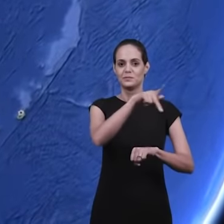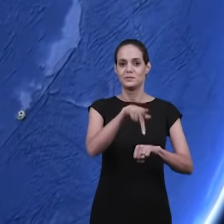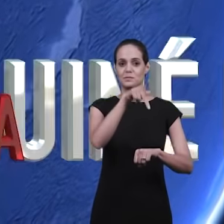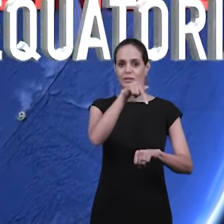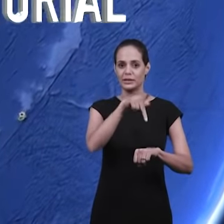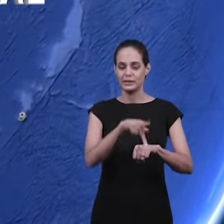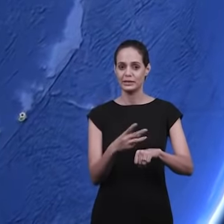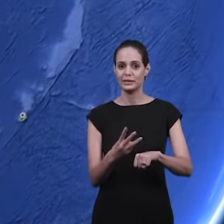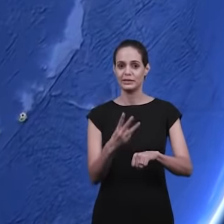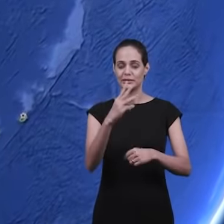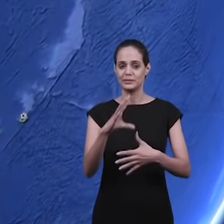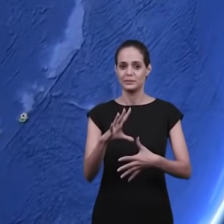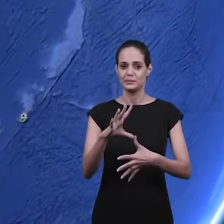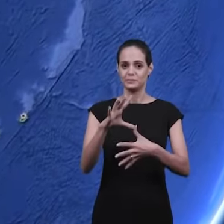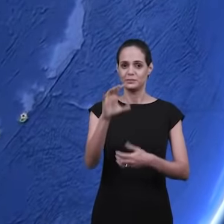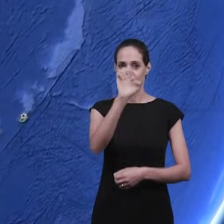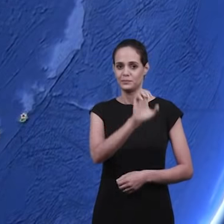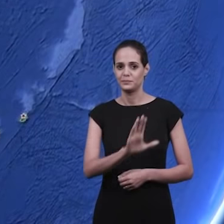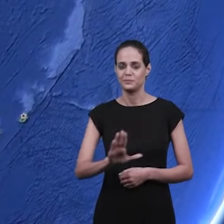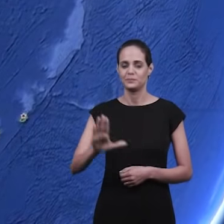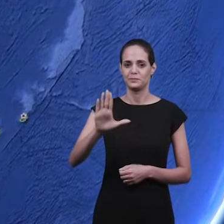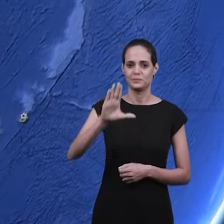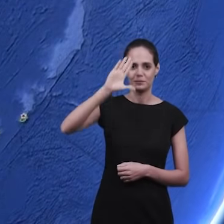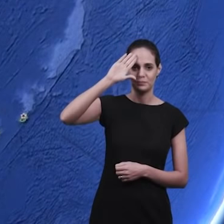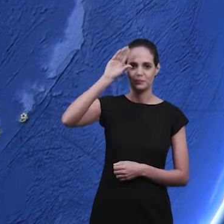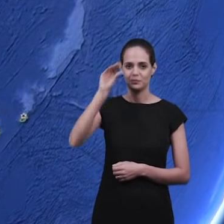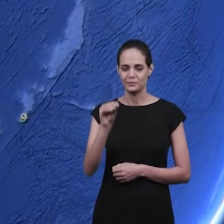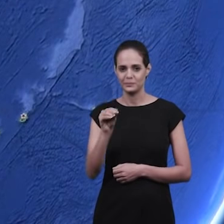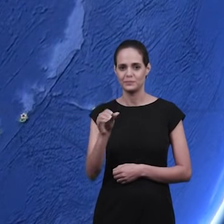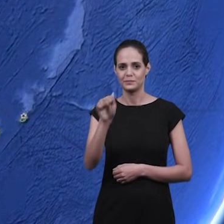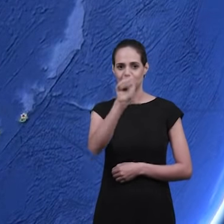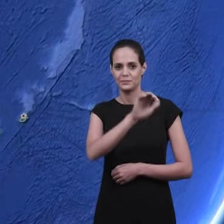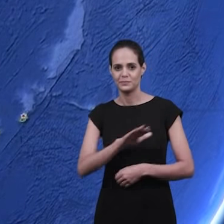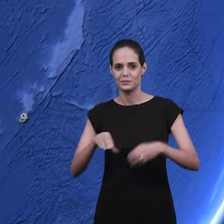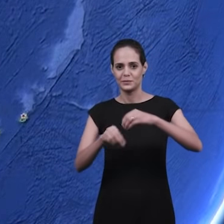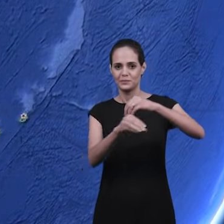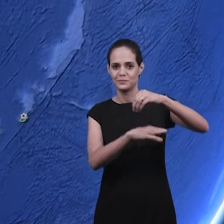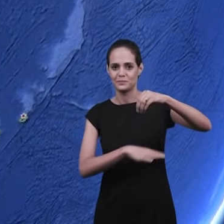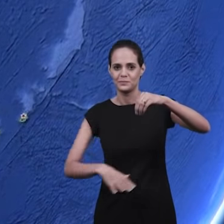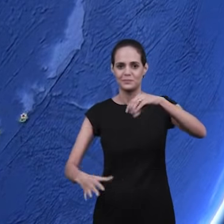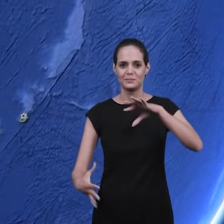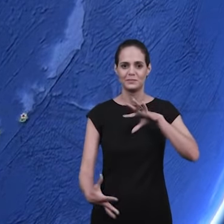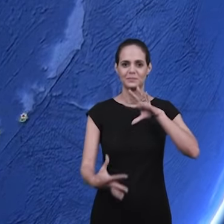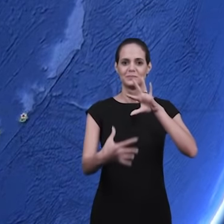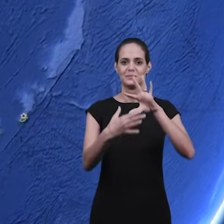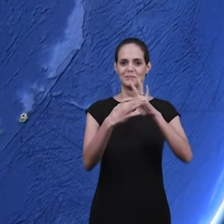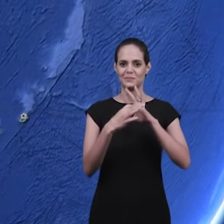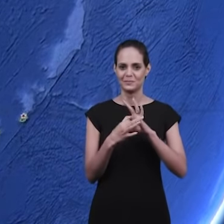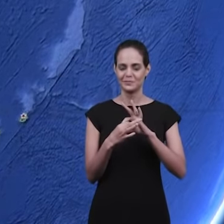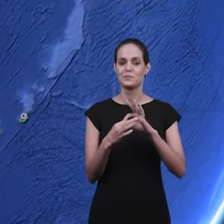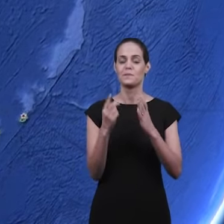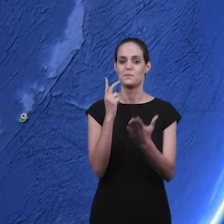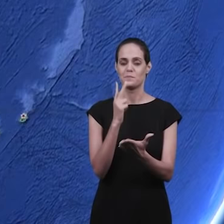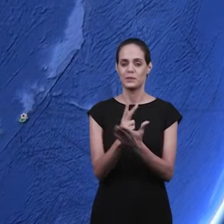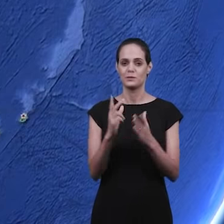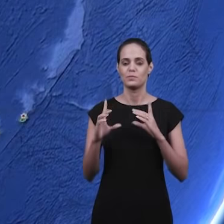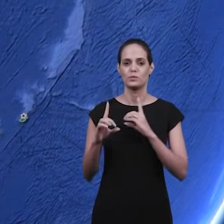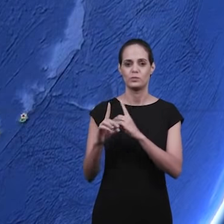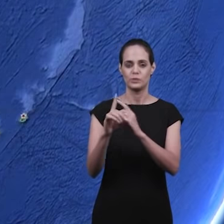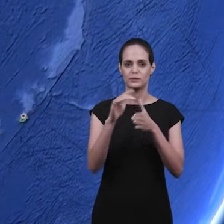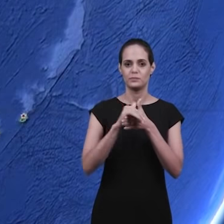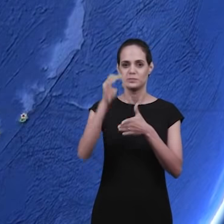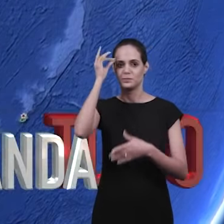3 Américas, Europa, África, Ásia e Oceania, conectadas pela mesma doutrina, pela direção